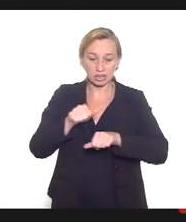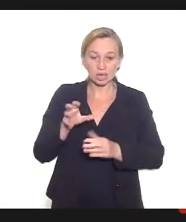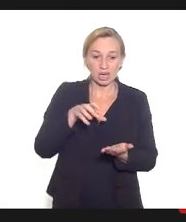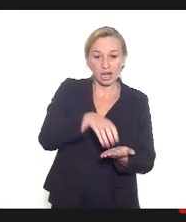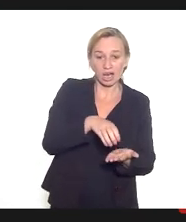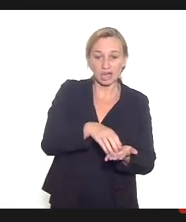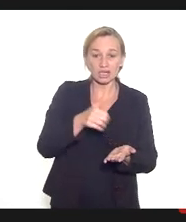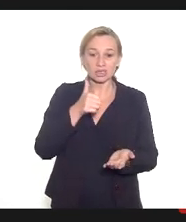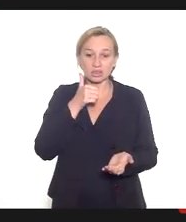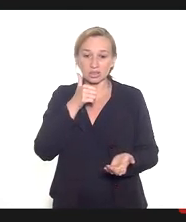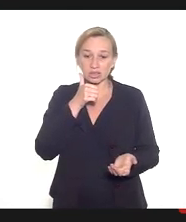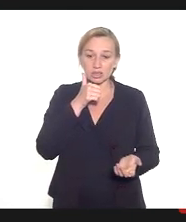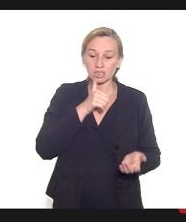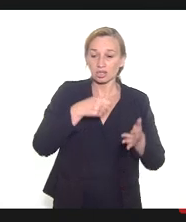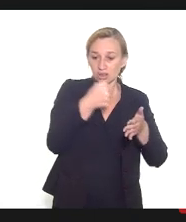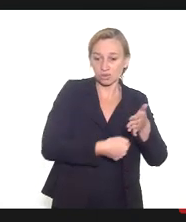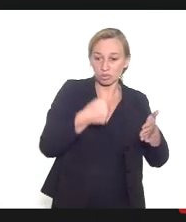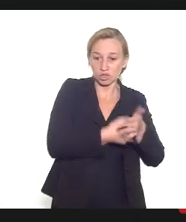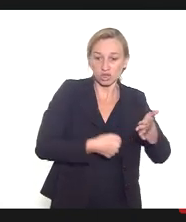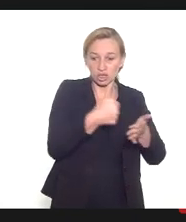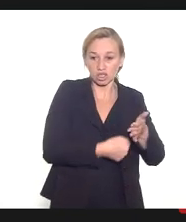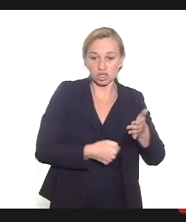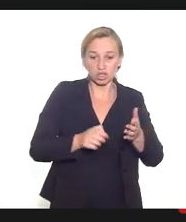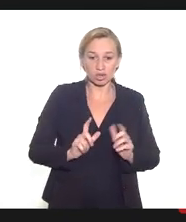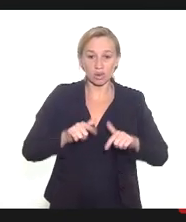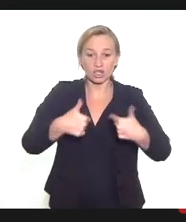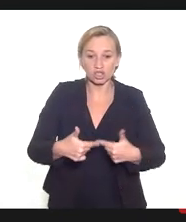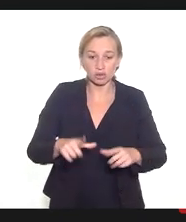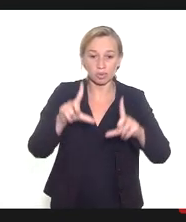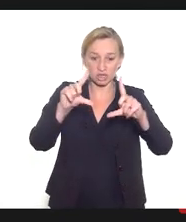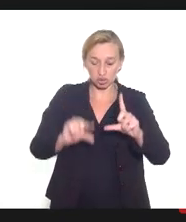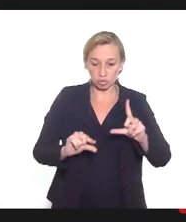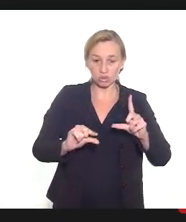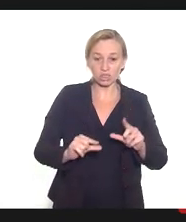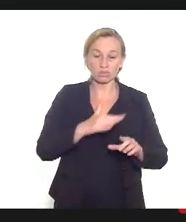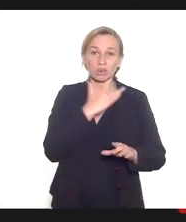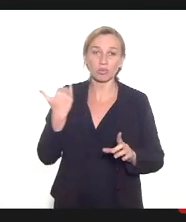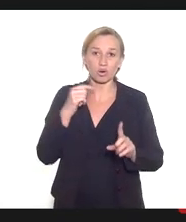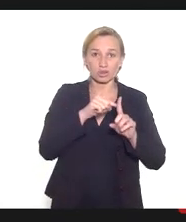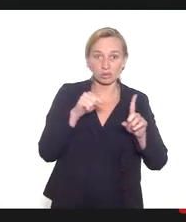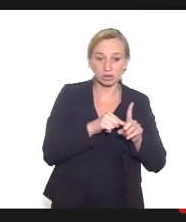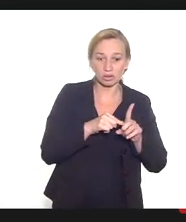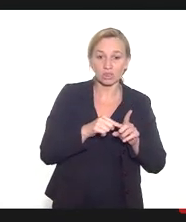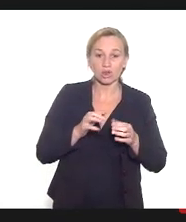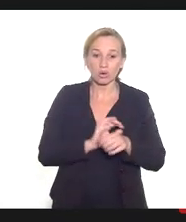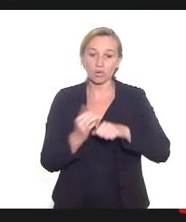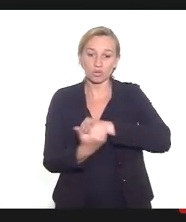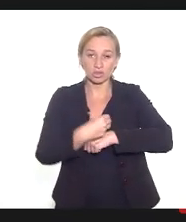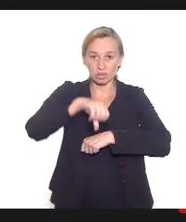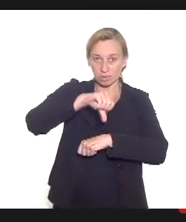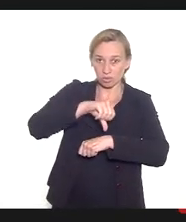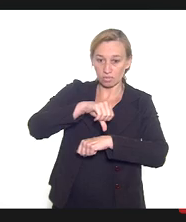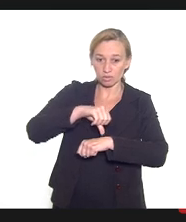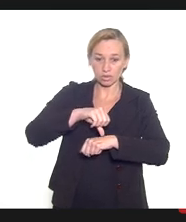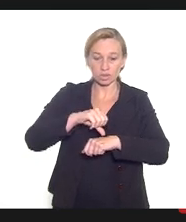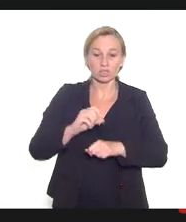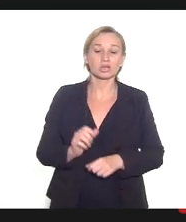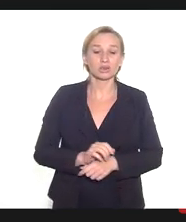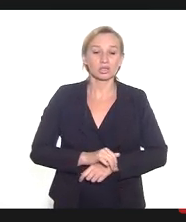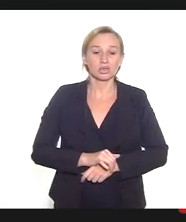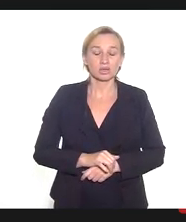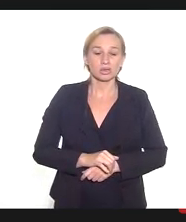feminista de ginecologistas e obstetras no chamado à ação para redução da morte materna por conferir 19 que